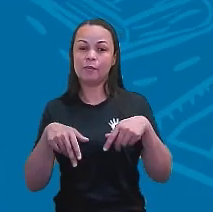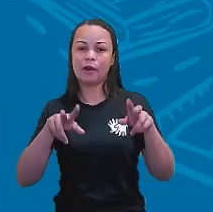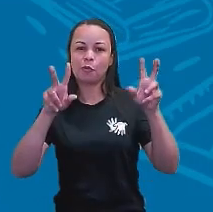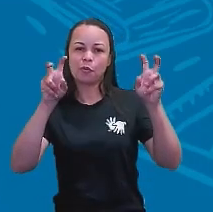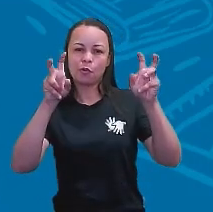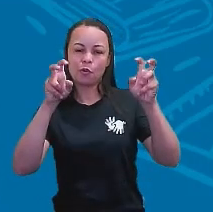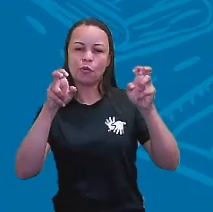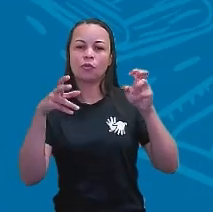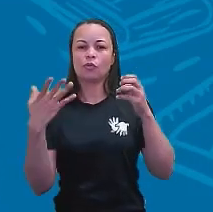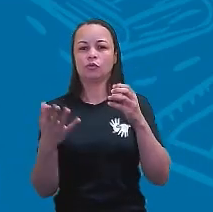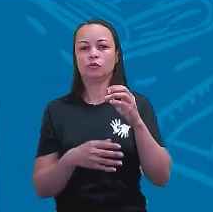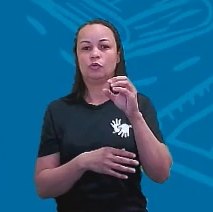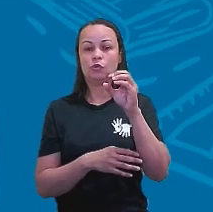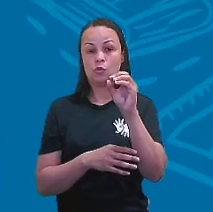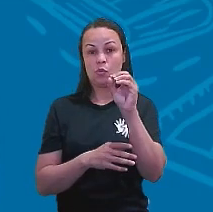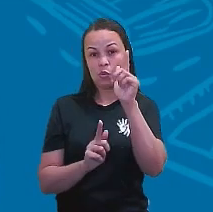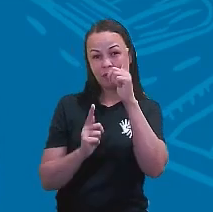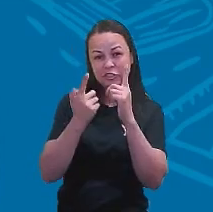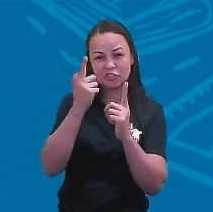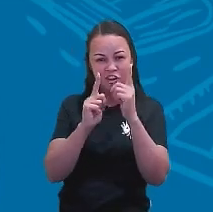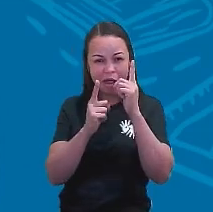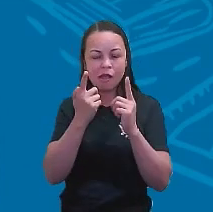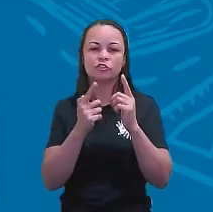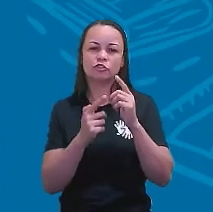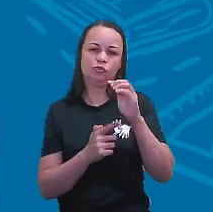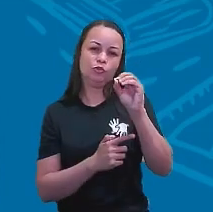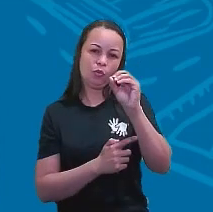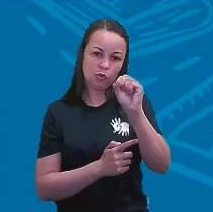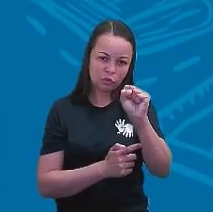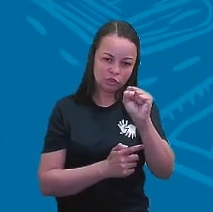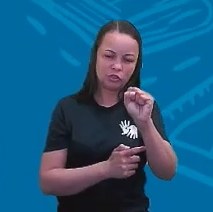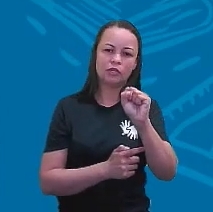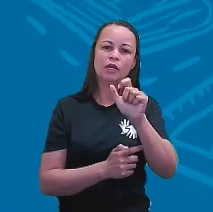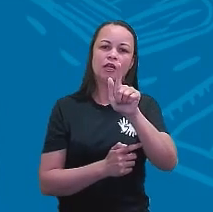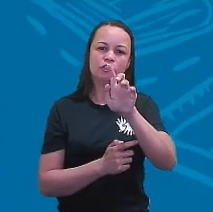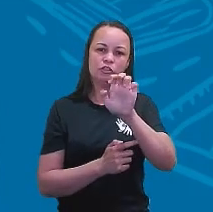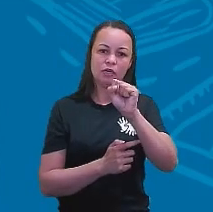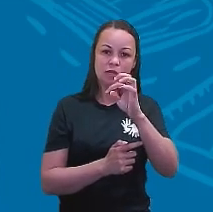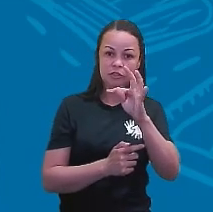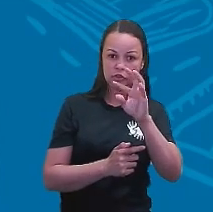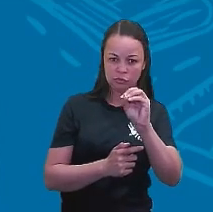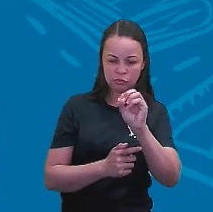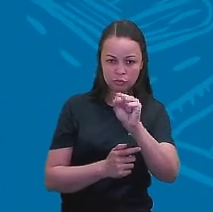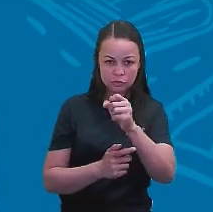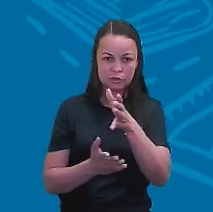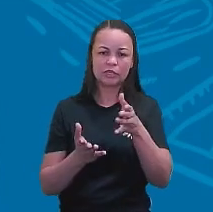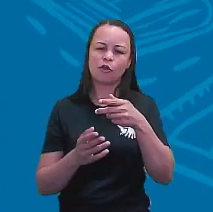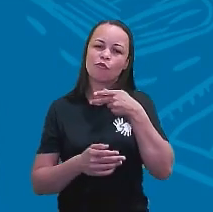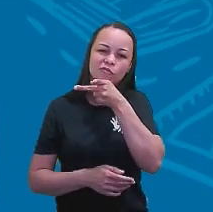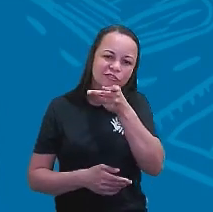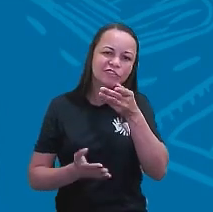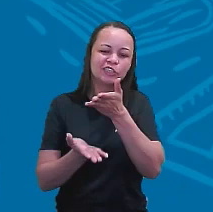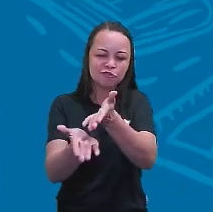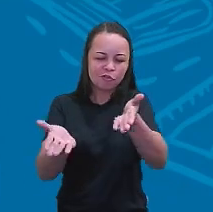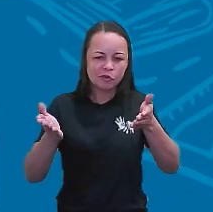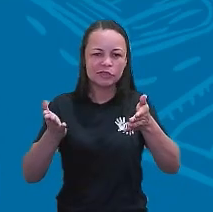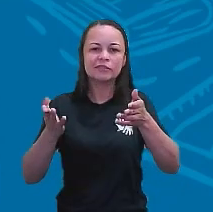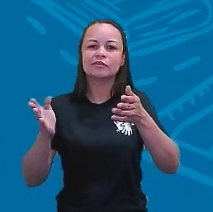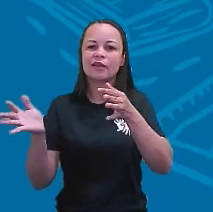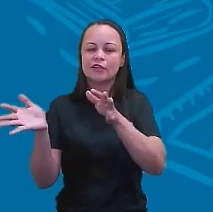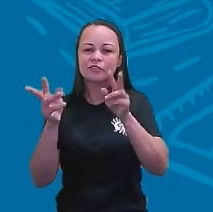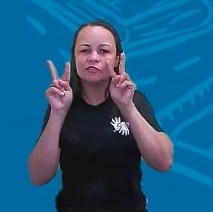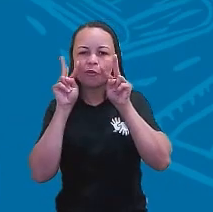Os Gestos. Então, outra obra também que eu convido você, vitoriense, e todos que estão também assistindo em